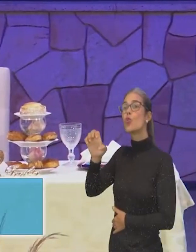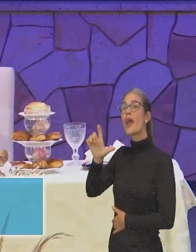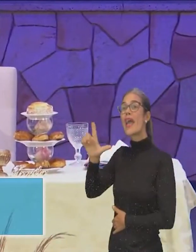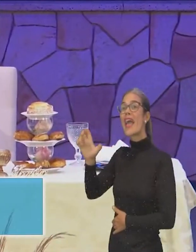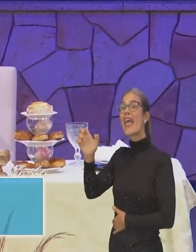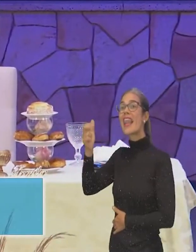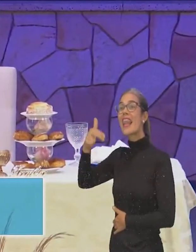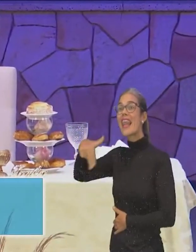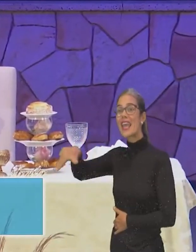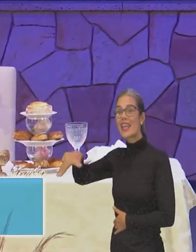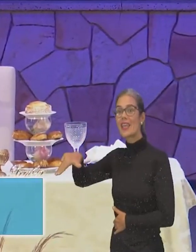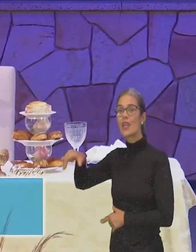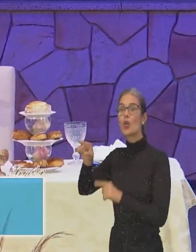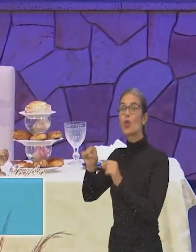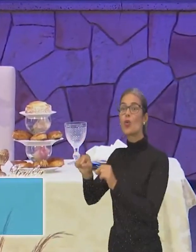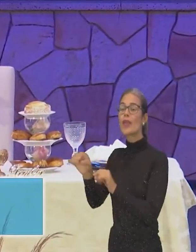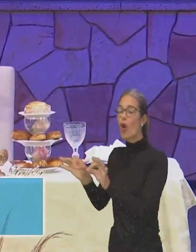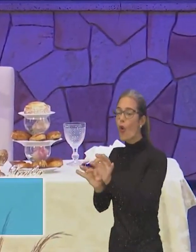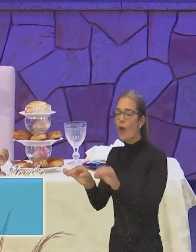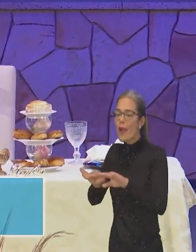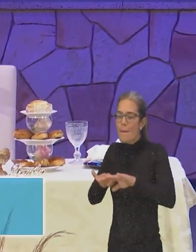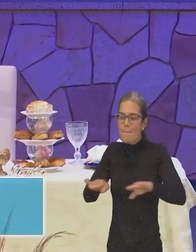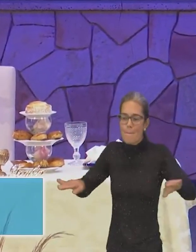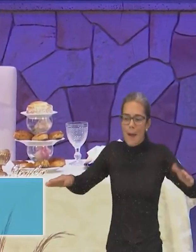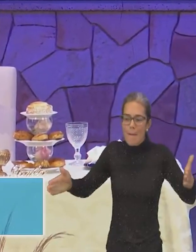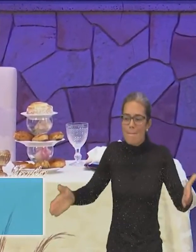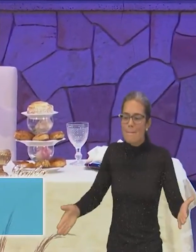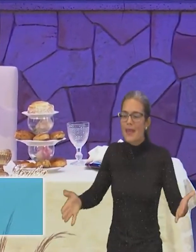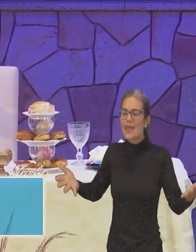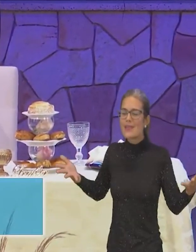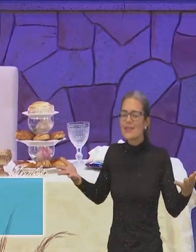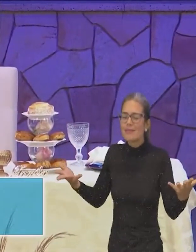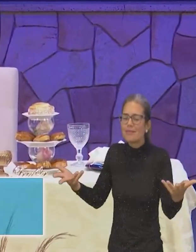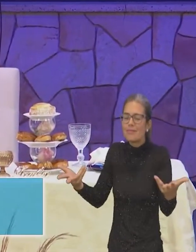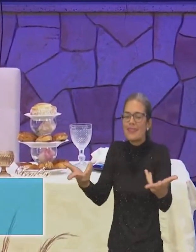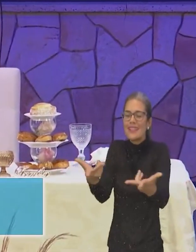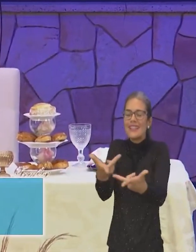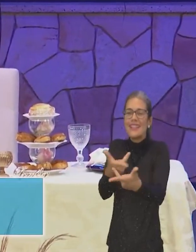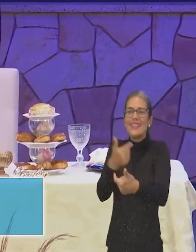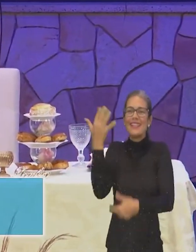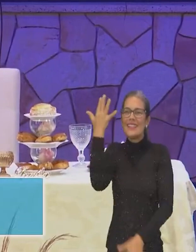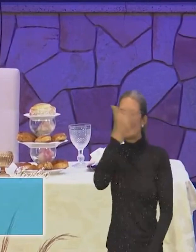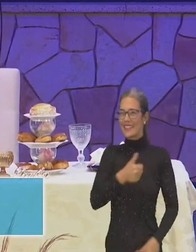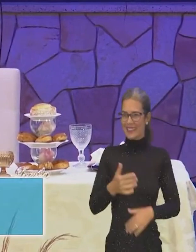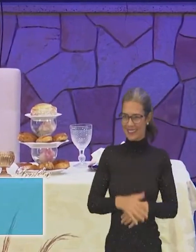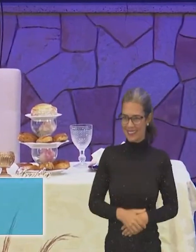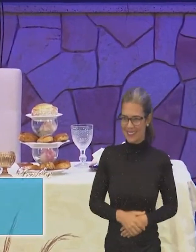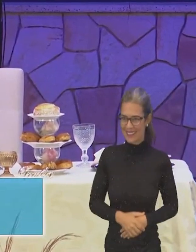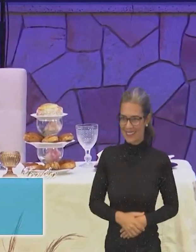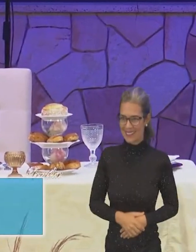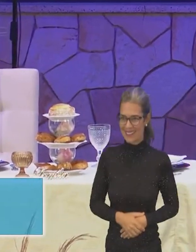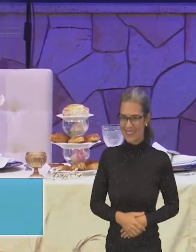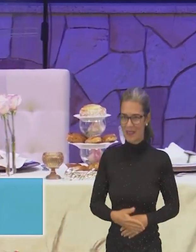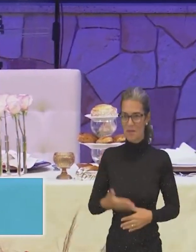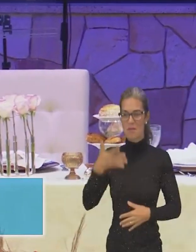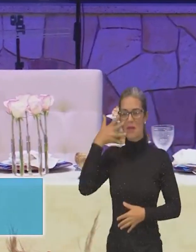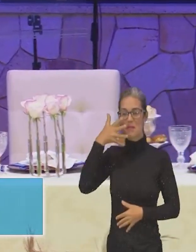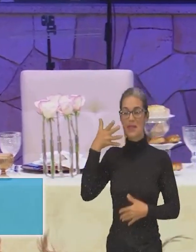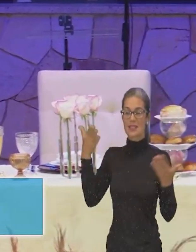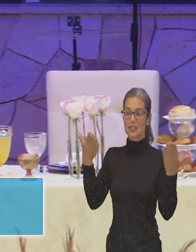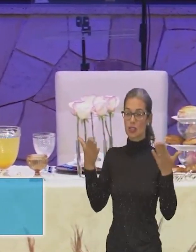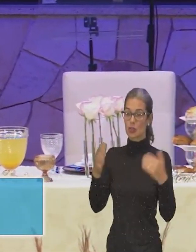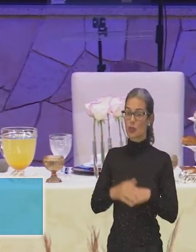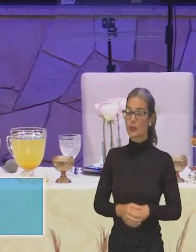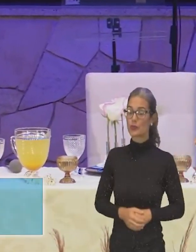sonho. Ter uma mesa linda para esta pregação. Afinal de contas, hoje